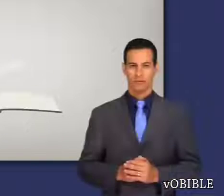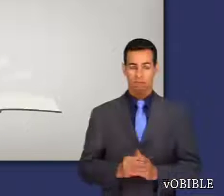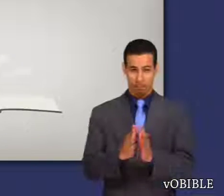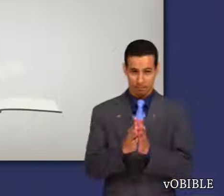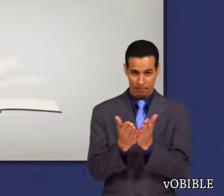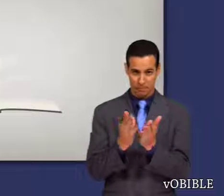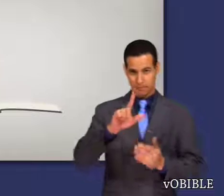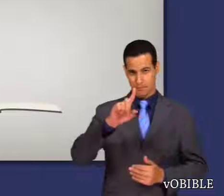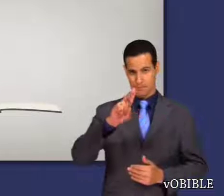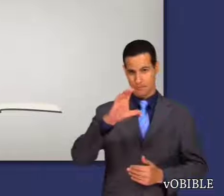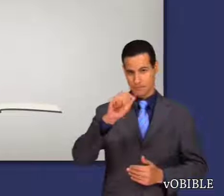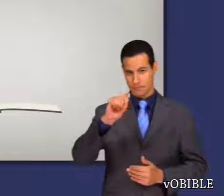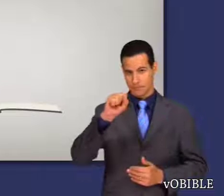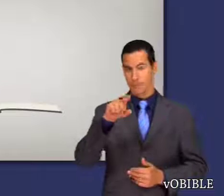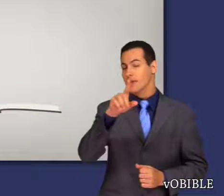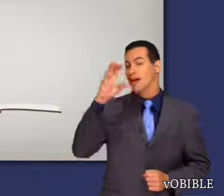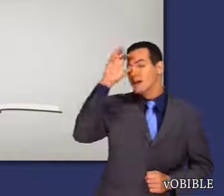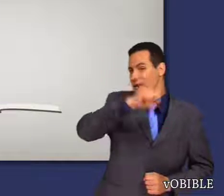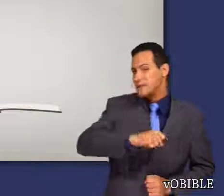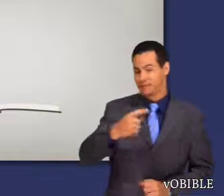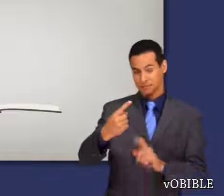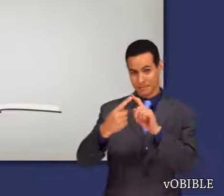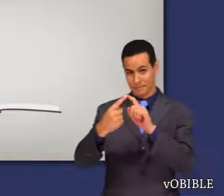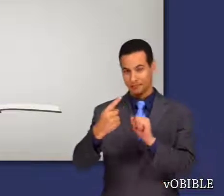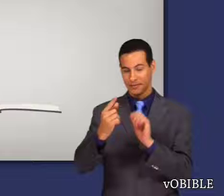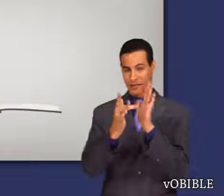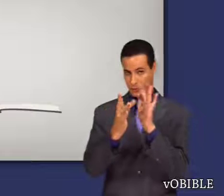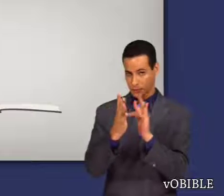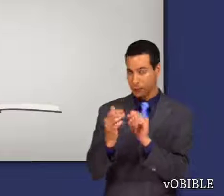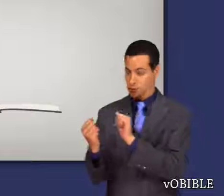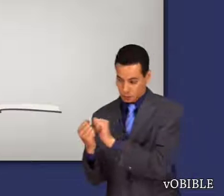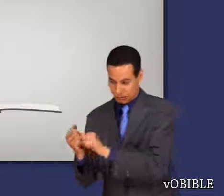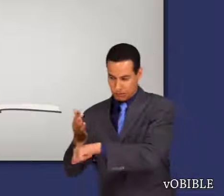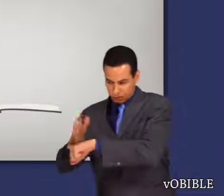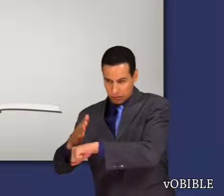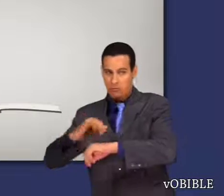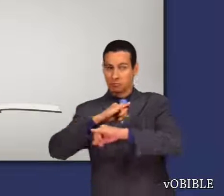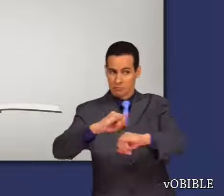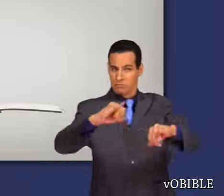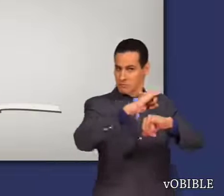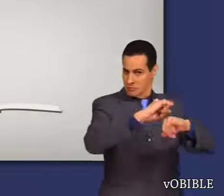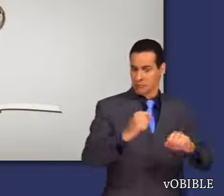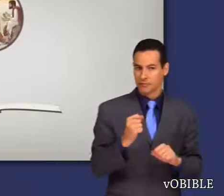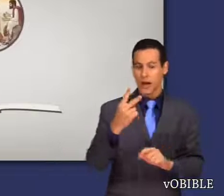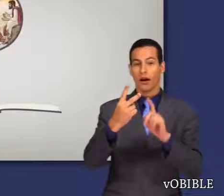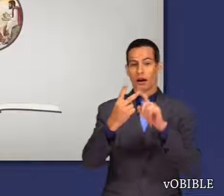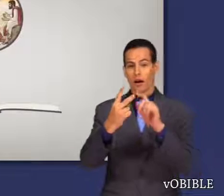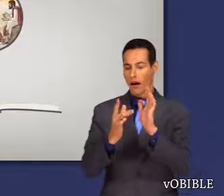Ao ler o livro de Lucas, veja como Jesus era zeloso ao divulgar a mensagem do reino e treinar outros a fazer